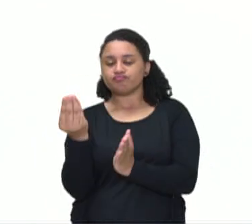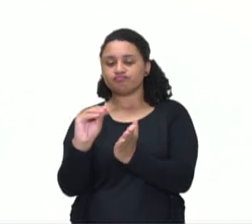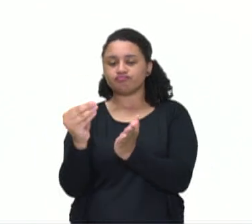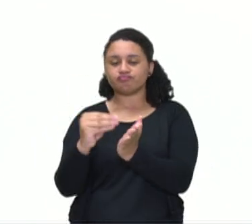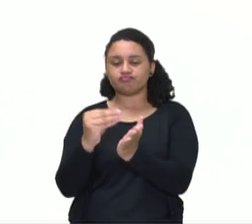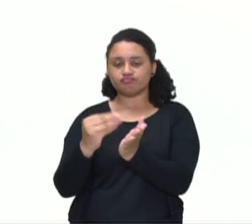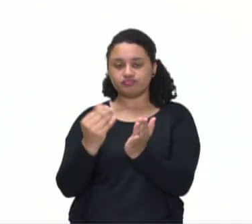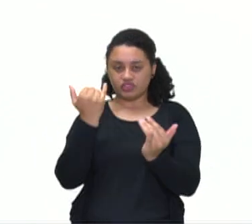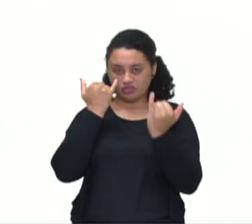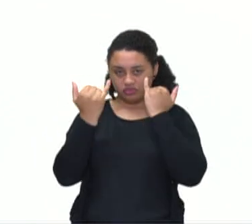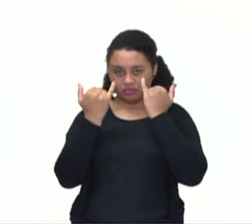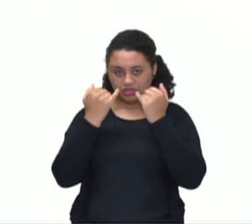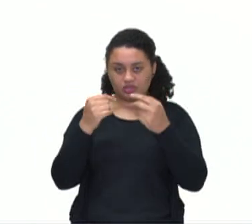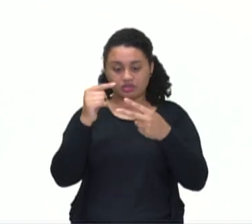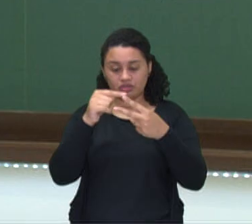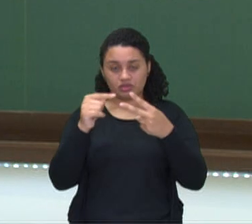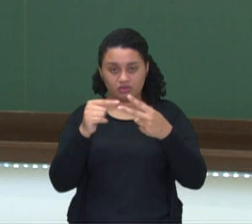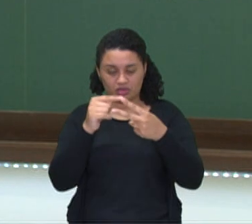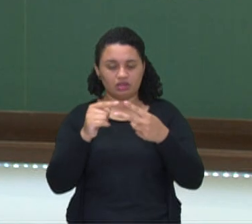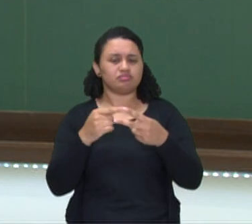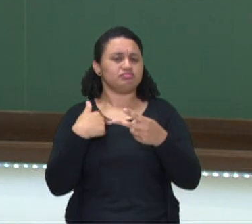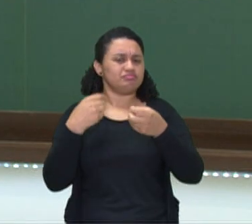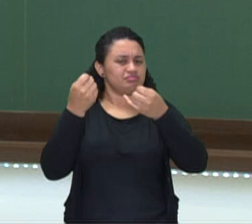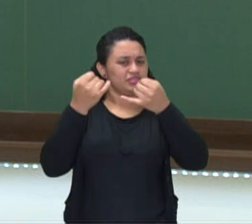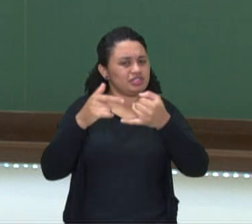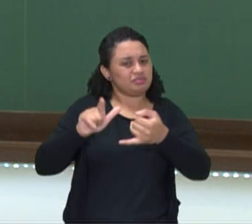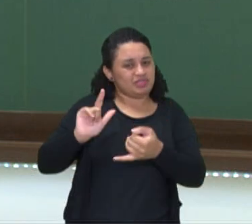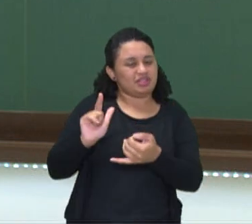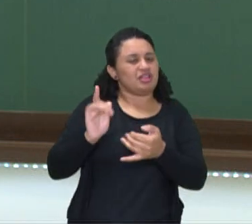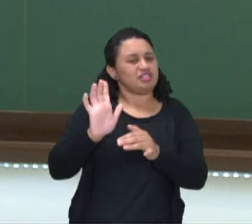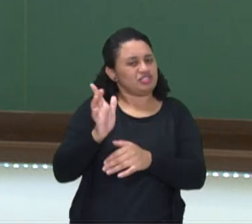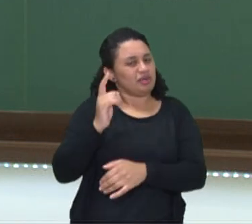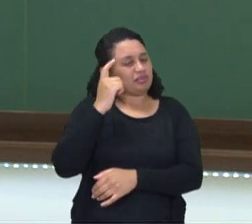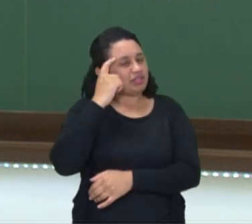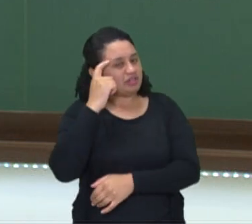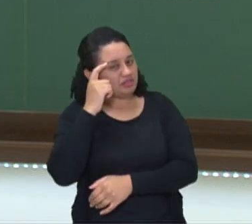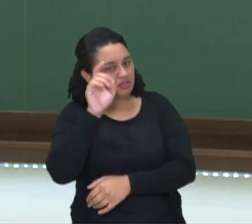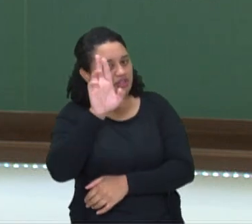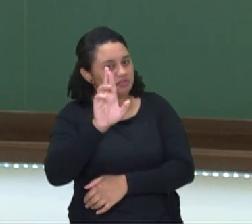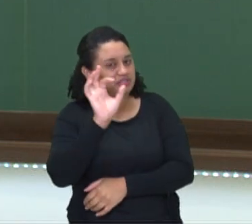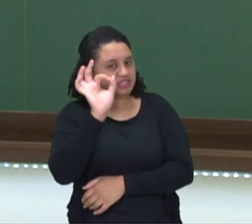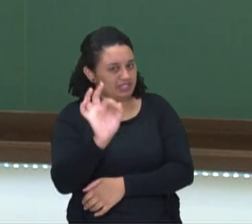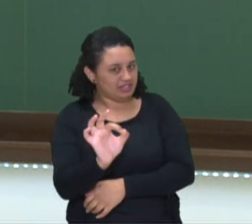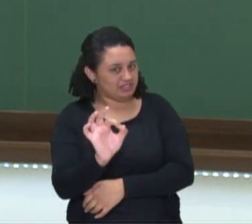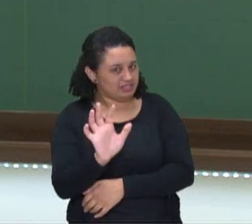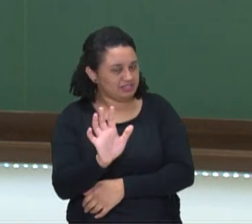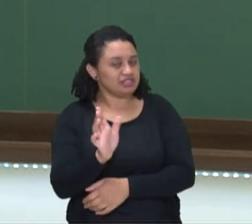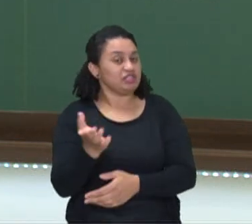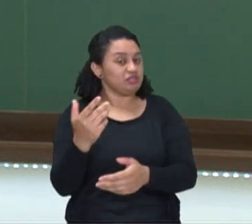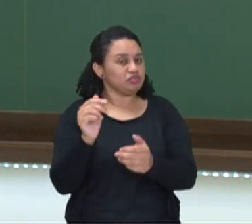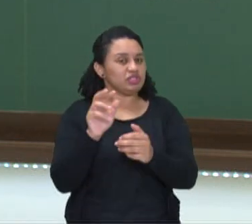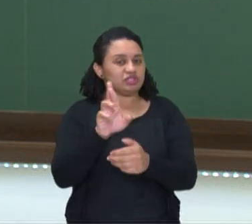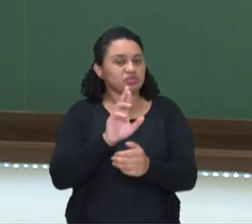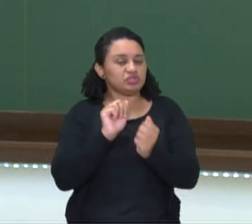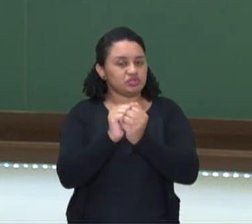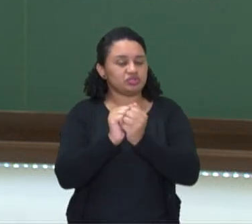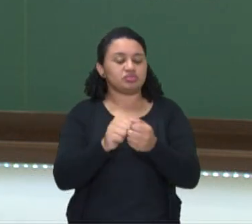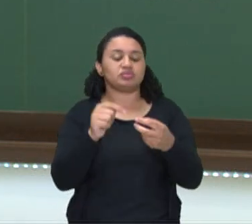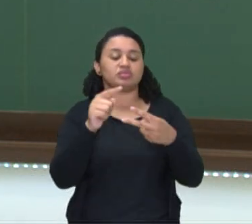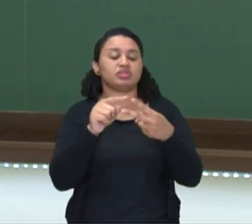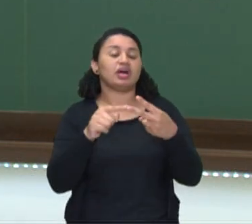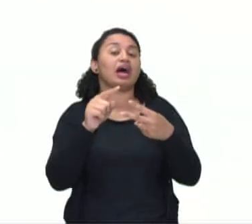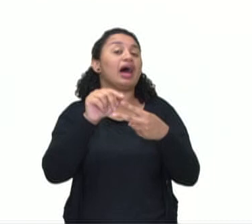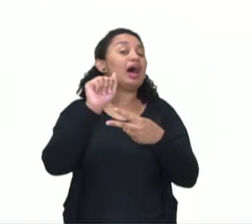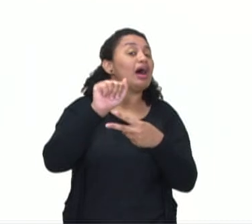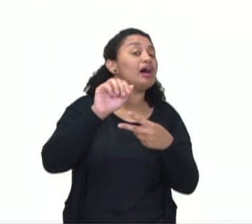da informação. Acabamos de falar sobre isso. Você já deve ter pensado na resposta correta, né? Fazemos juntos. É a letra A ou a